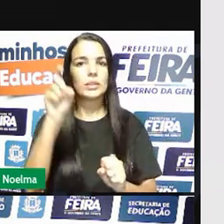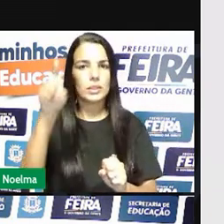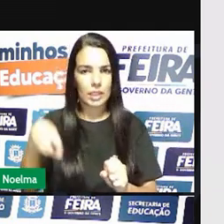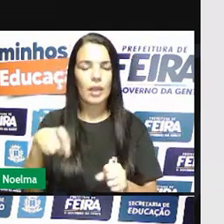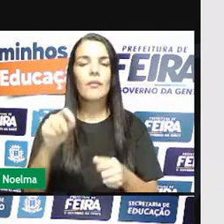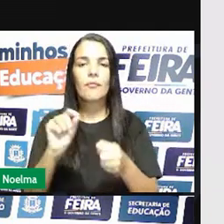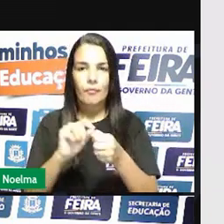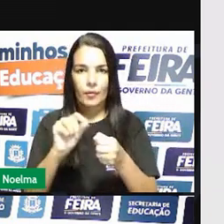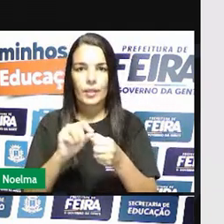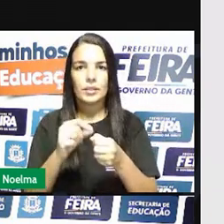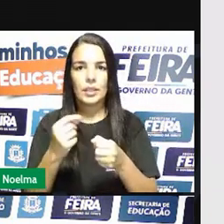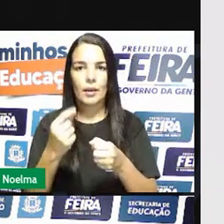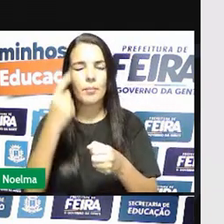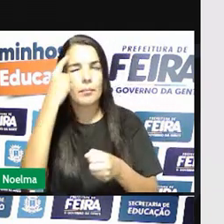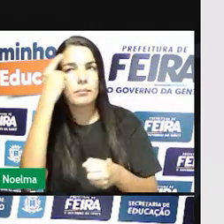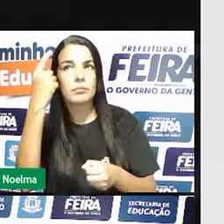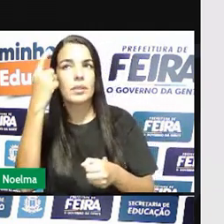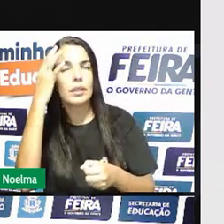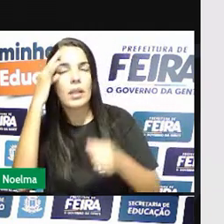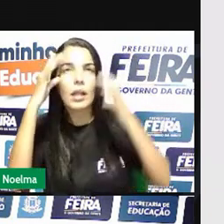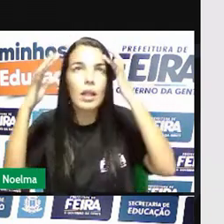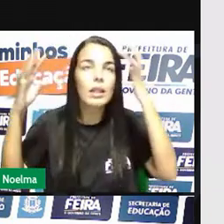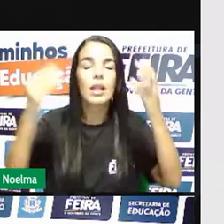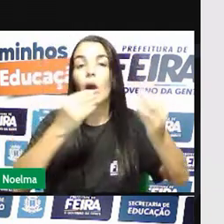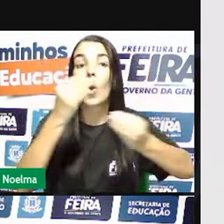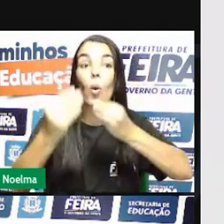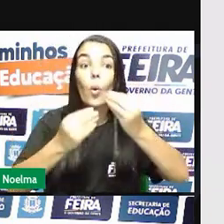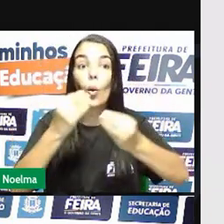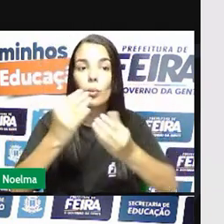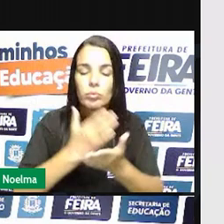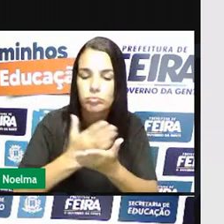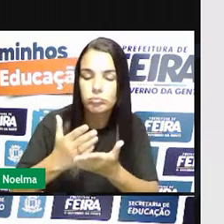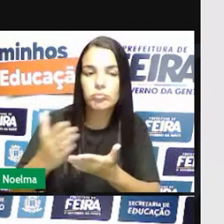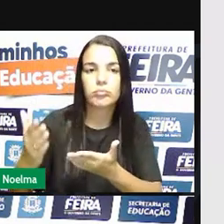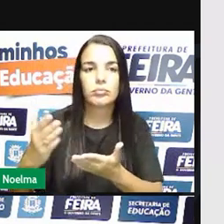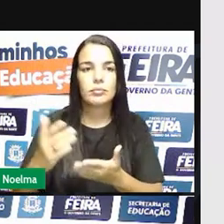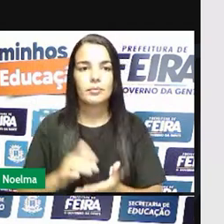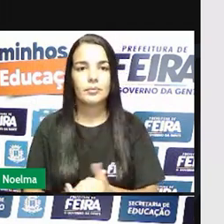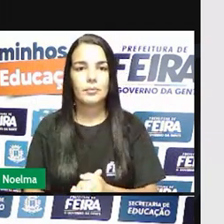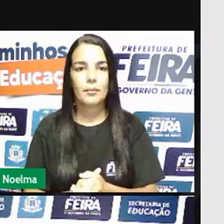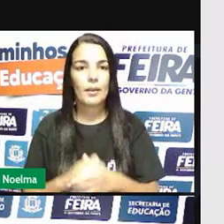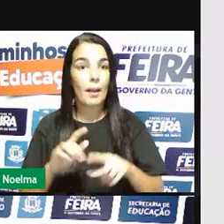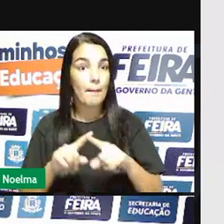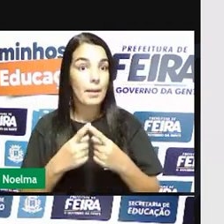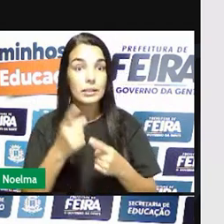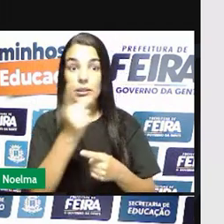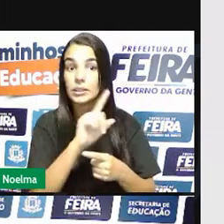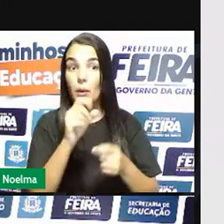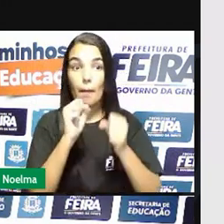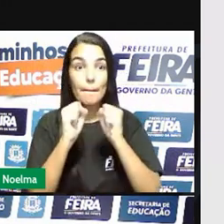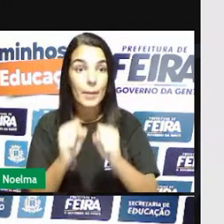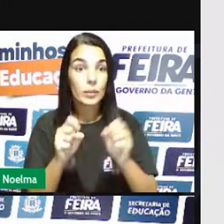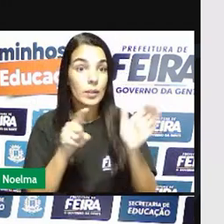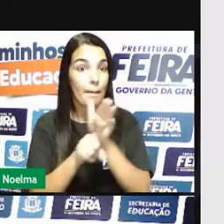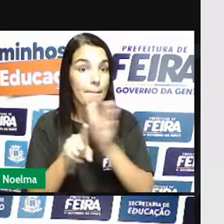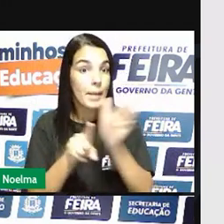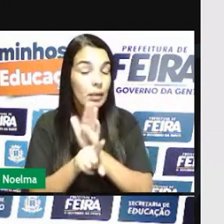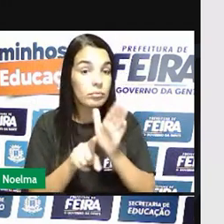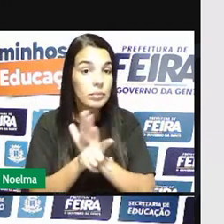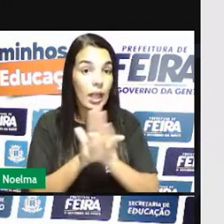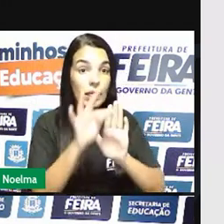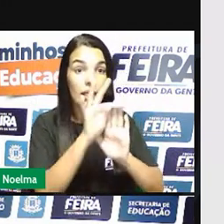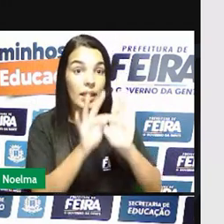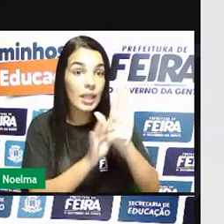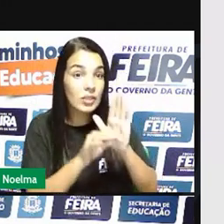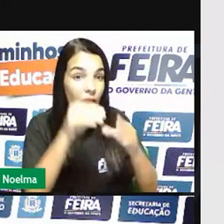ter ideia de como desenvolver aí a introdução. Mas a pergunta não vem no texto. A pergunta você deve guardar na sua